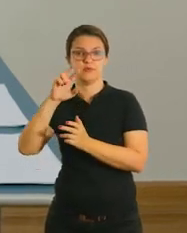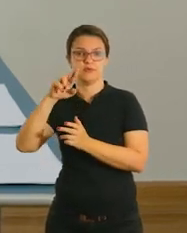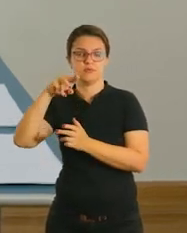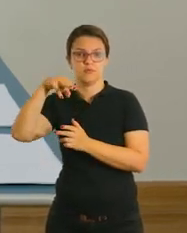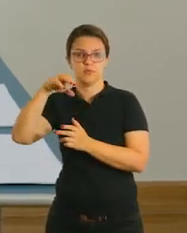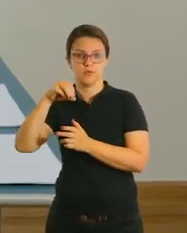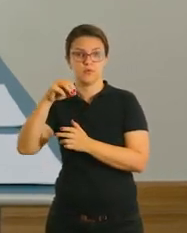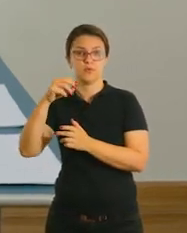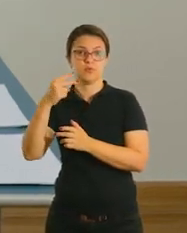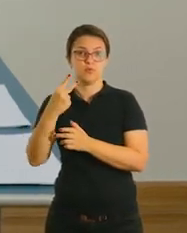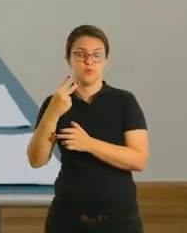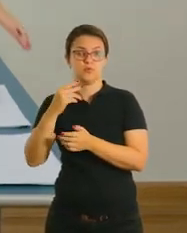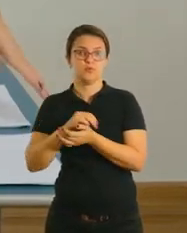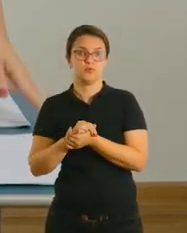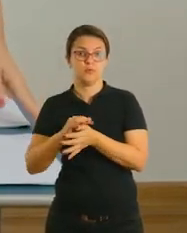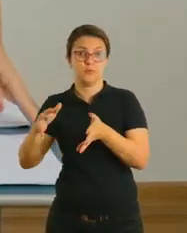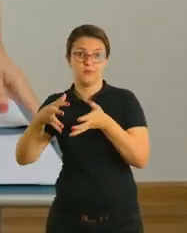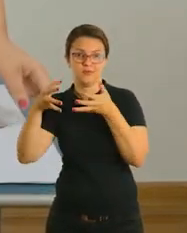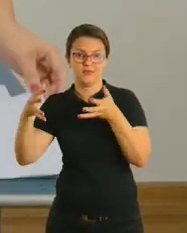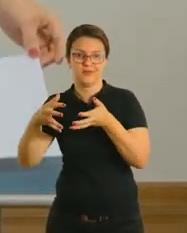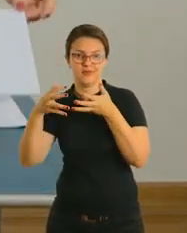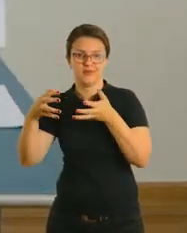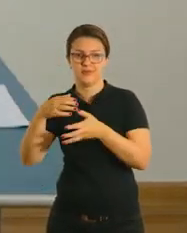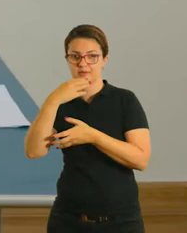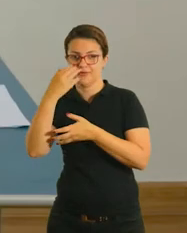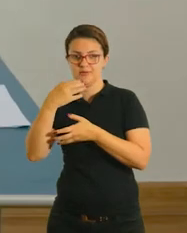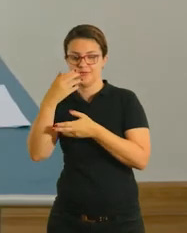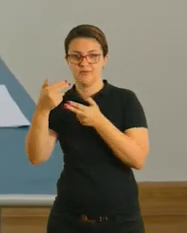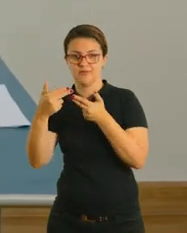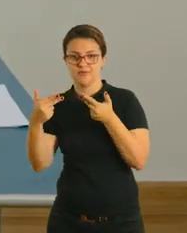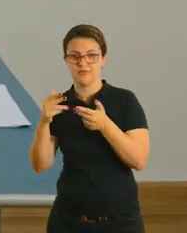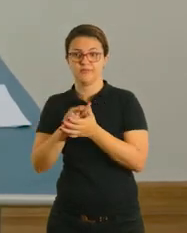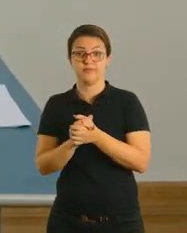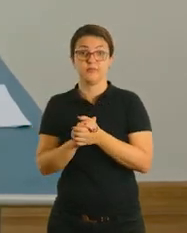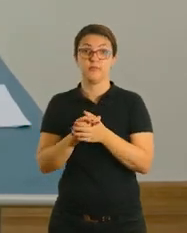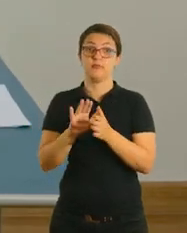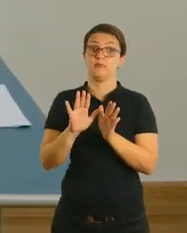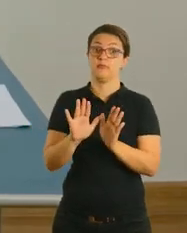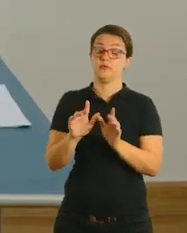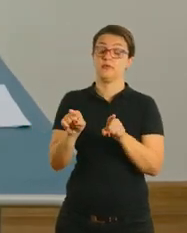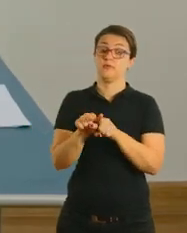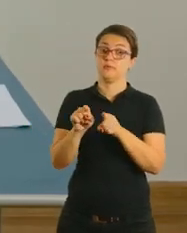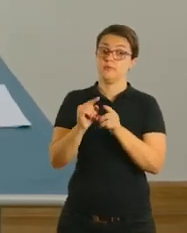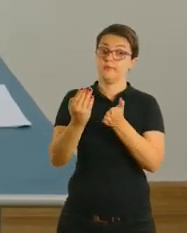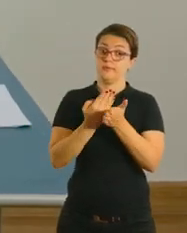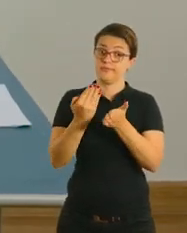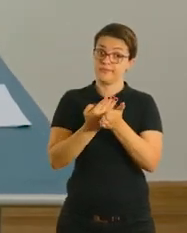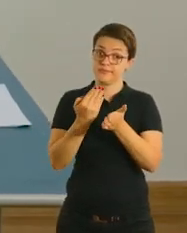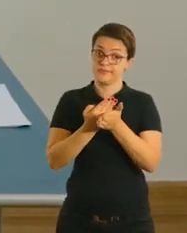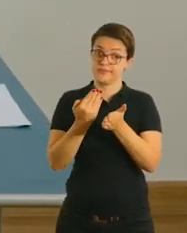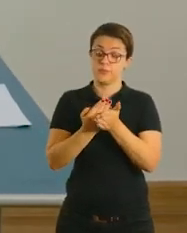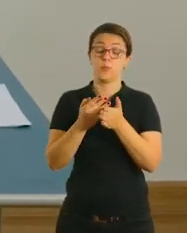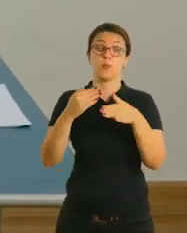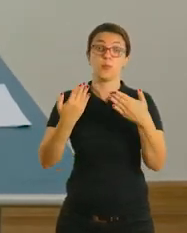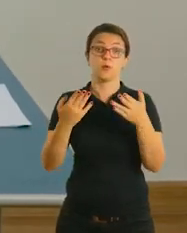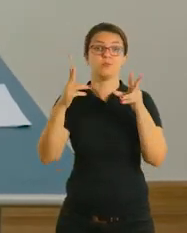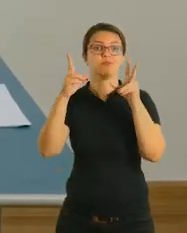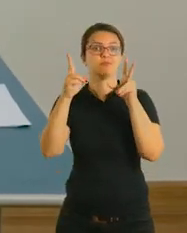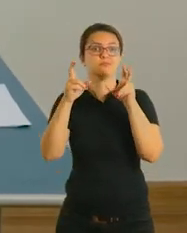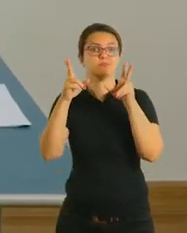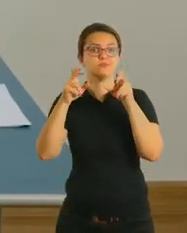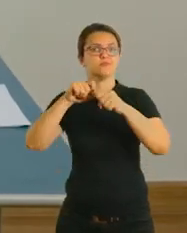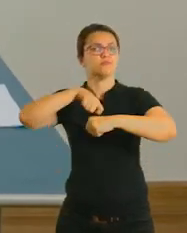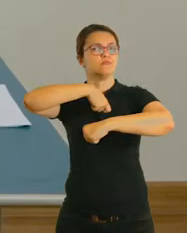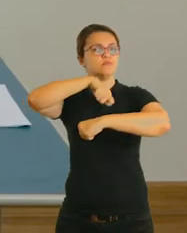salada de frutas. Só que vocês precisam também registrar no caderno qual vai ser o título que